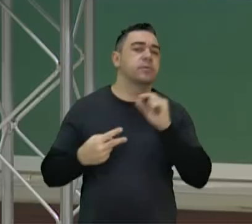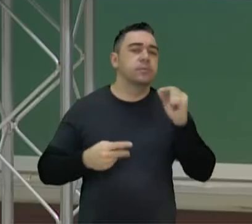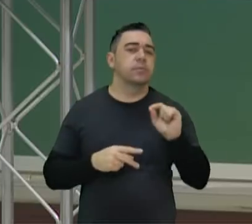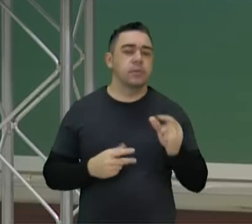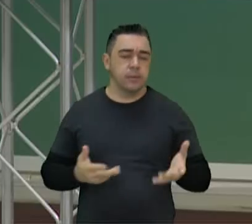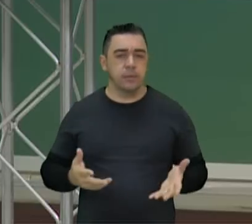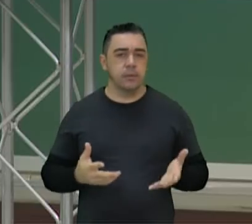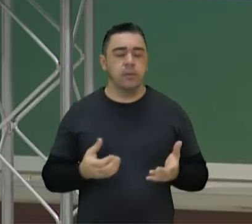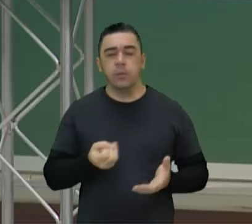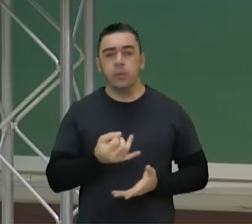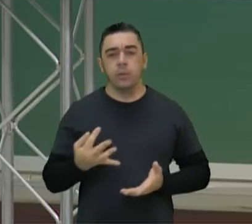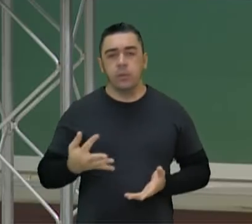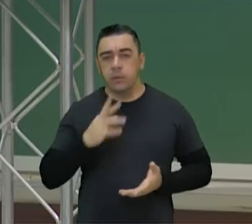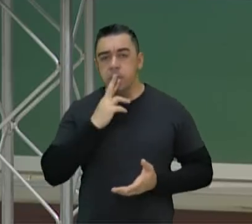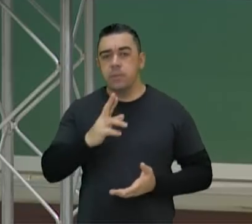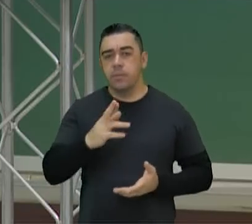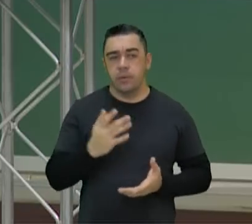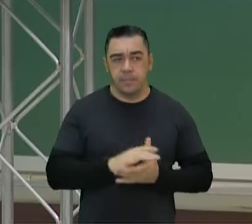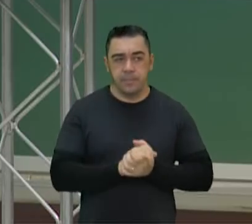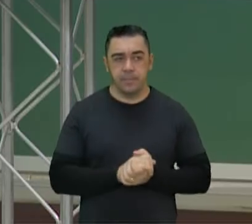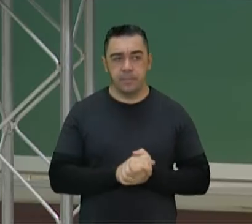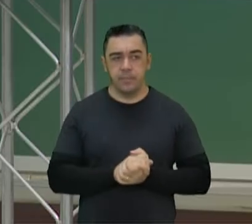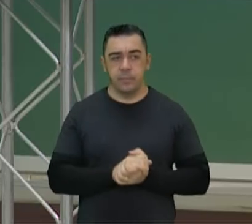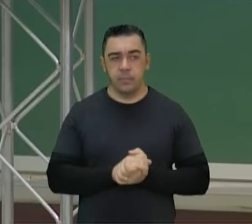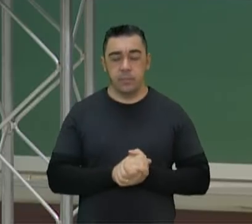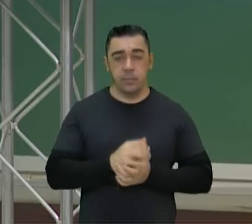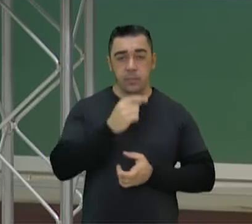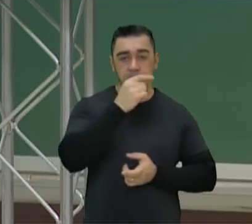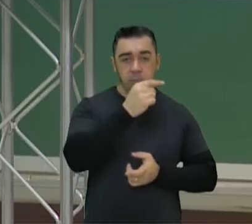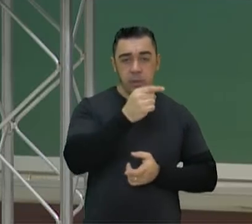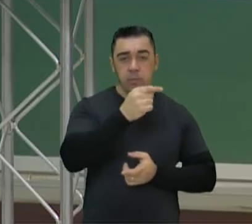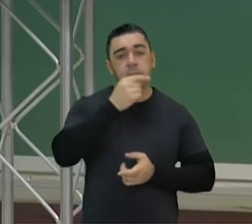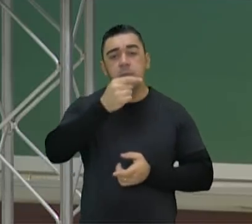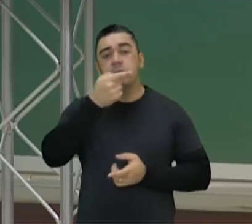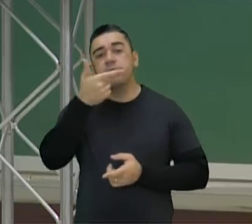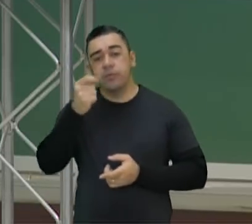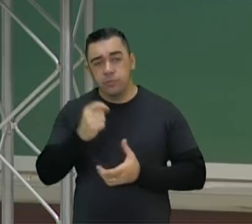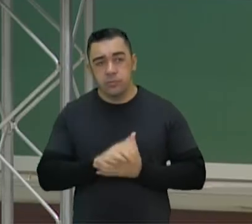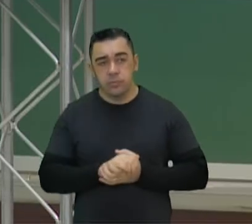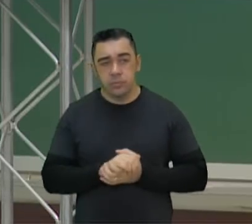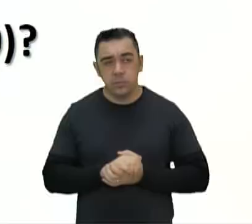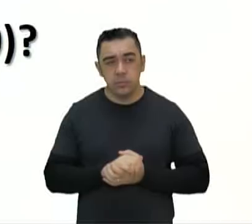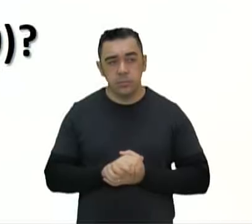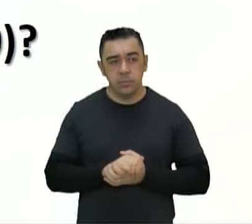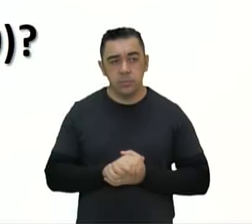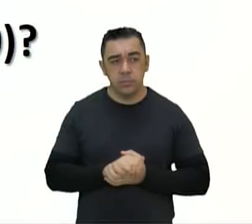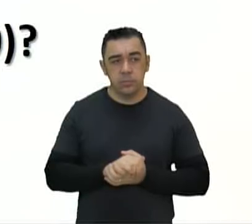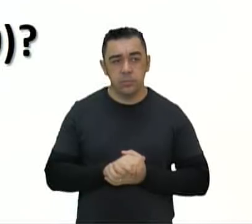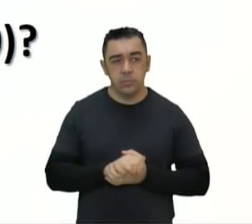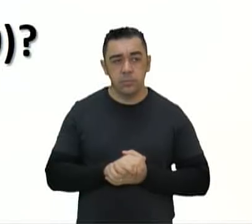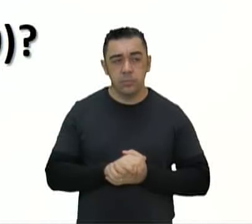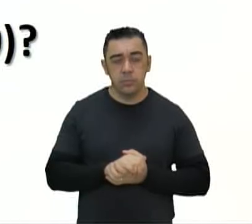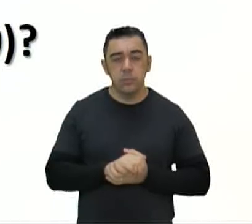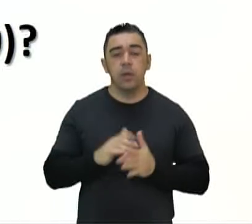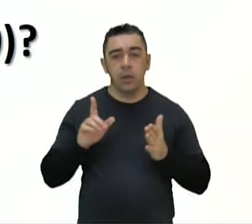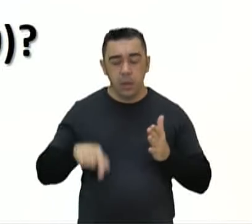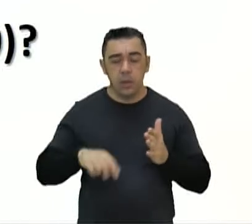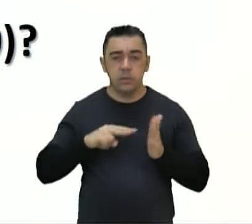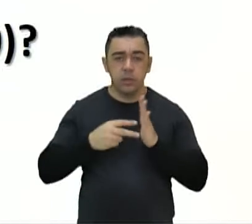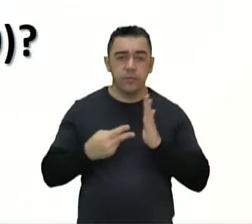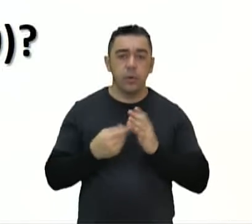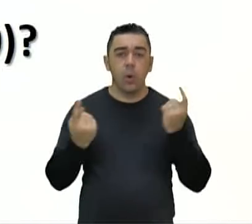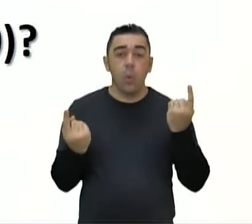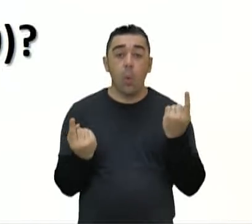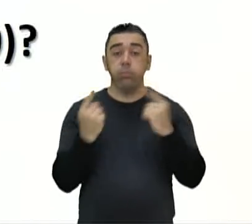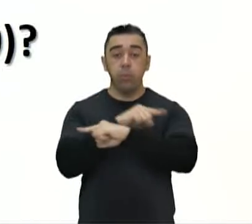e o valor da expressão menos 20? O oposto de menos 20. No caso, ele vai